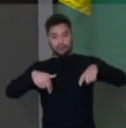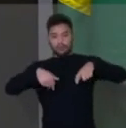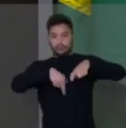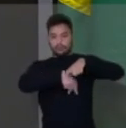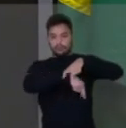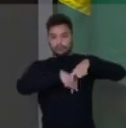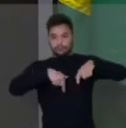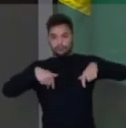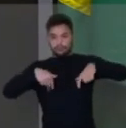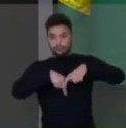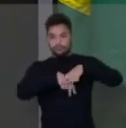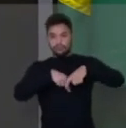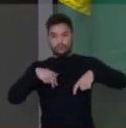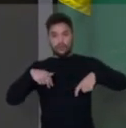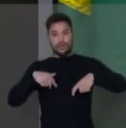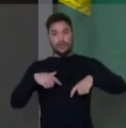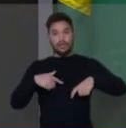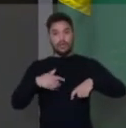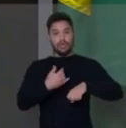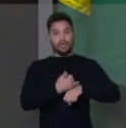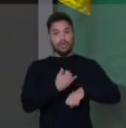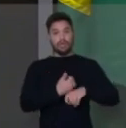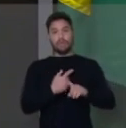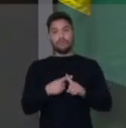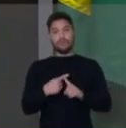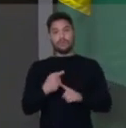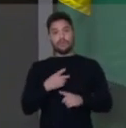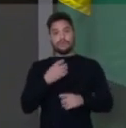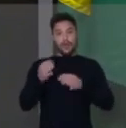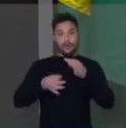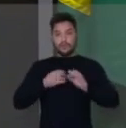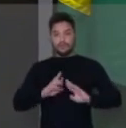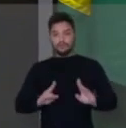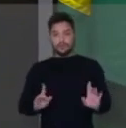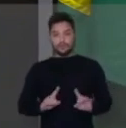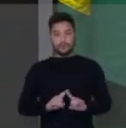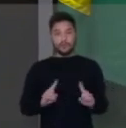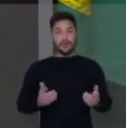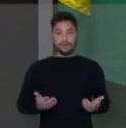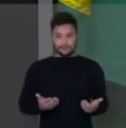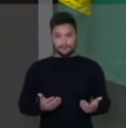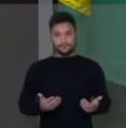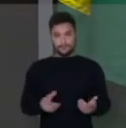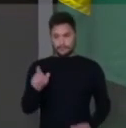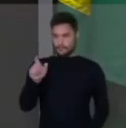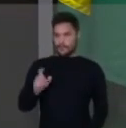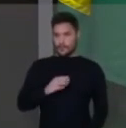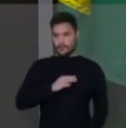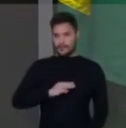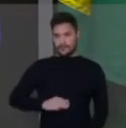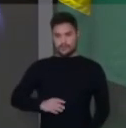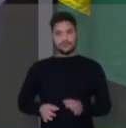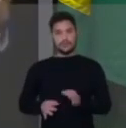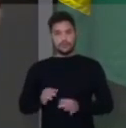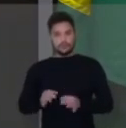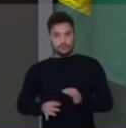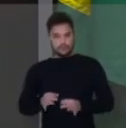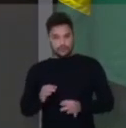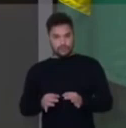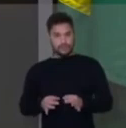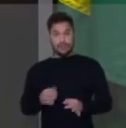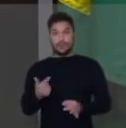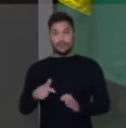têm diversas divergências. Agora, não é que o ministro da Justiça não tem um plano para o